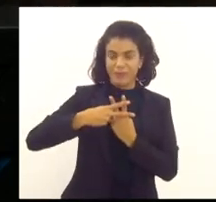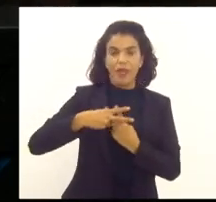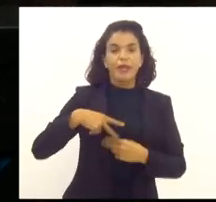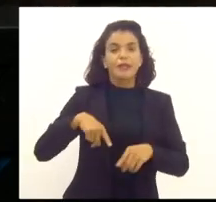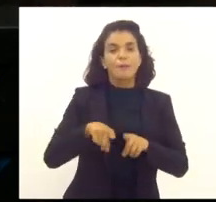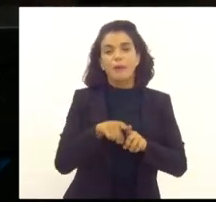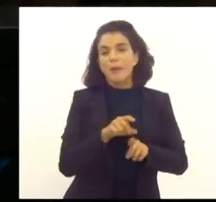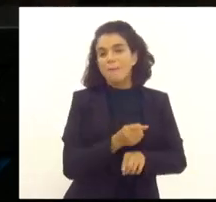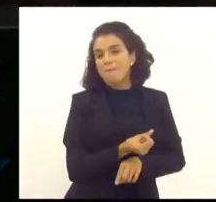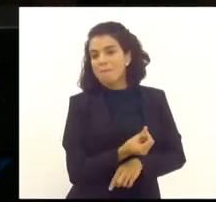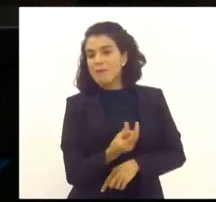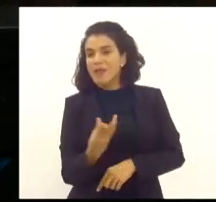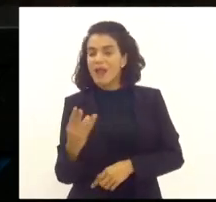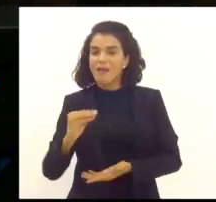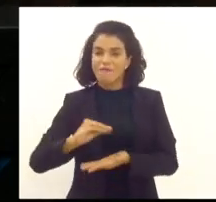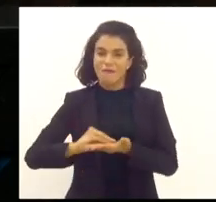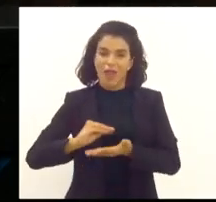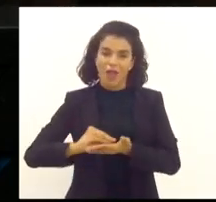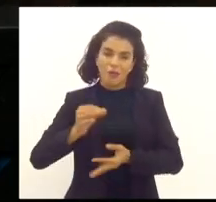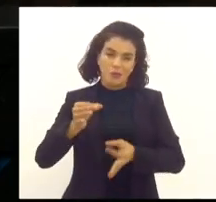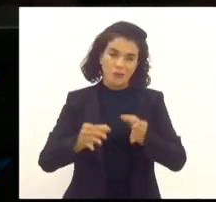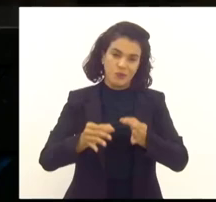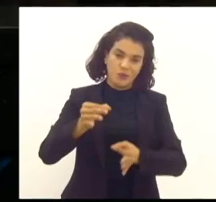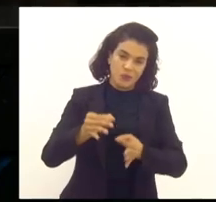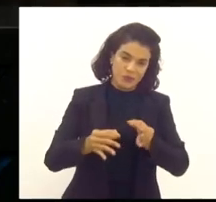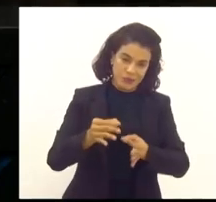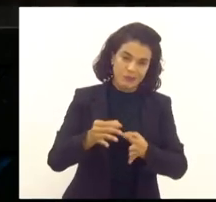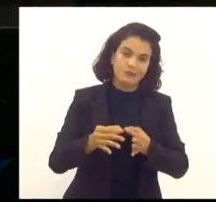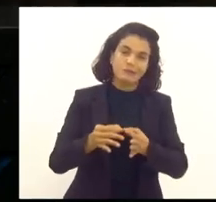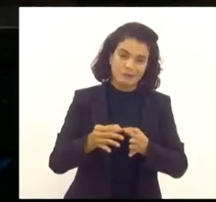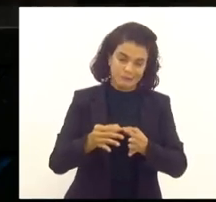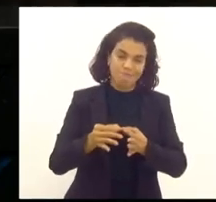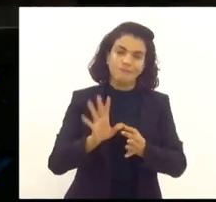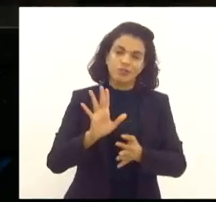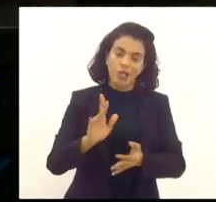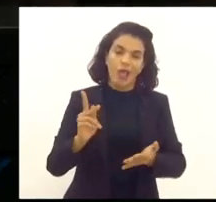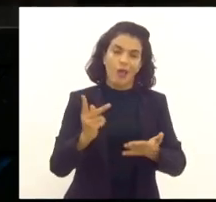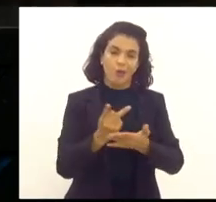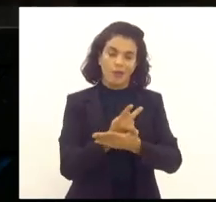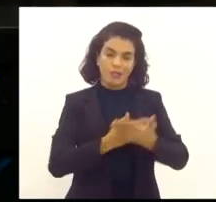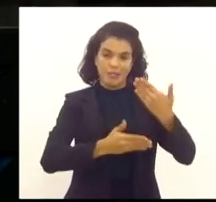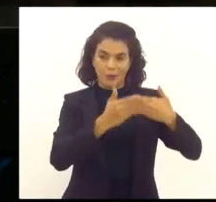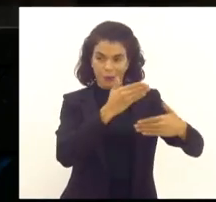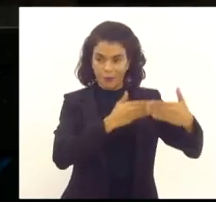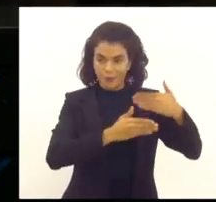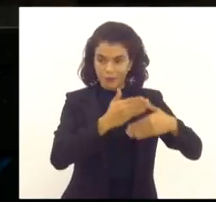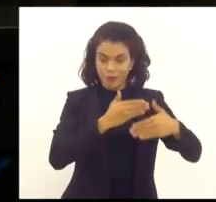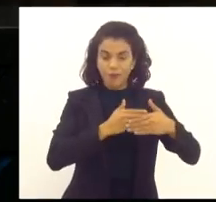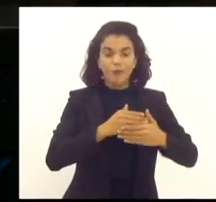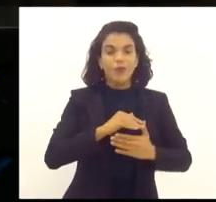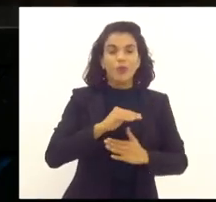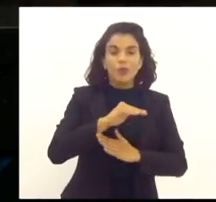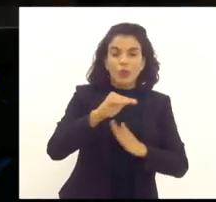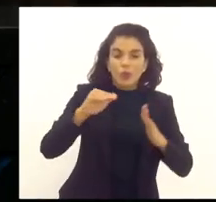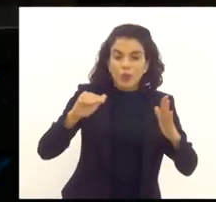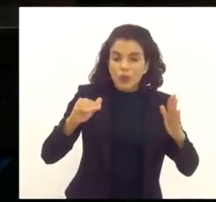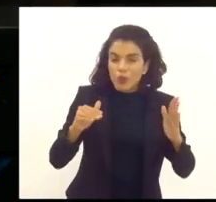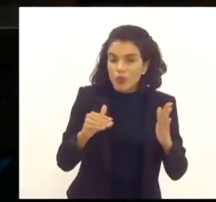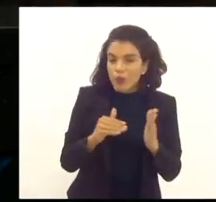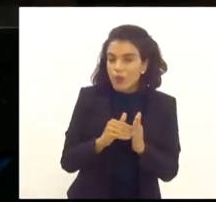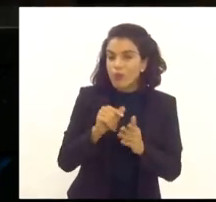as milhares de injustiças que já foram cometidas e isso tudo